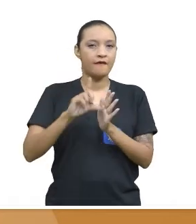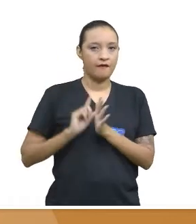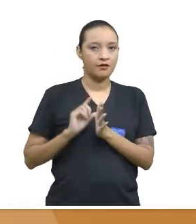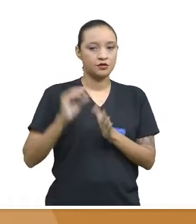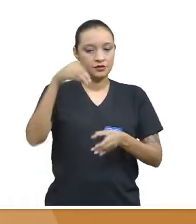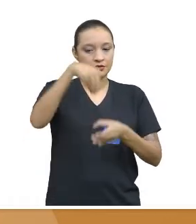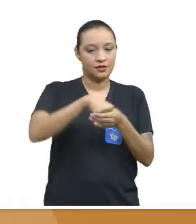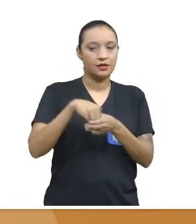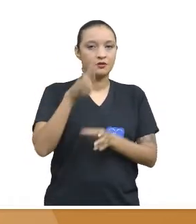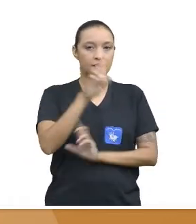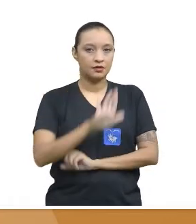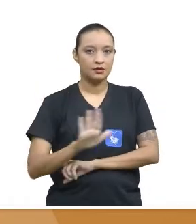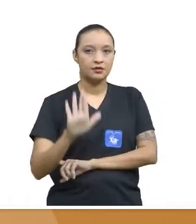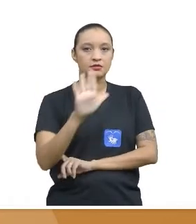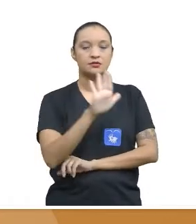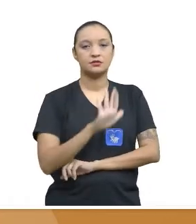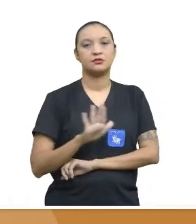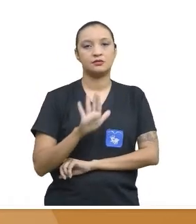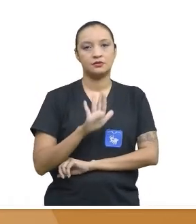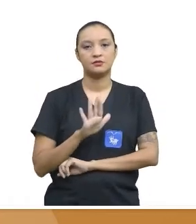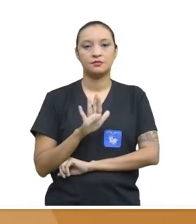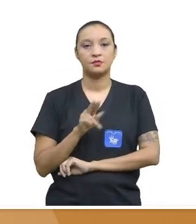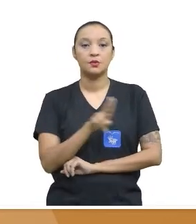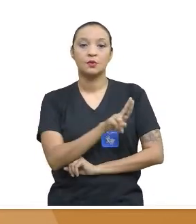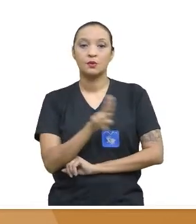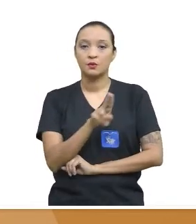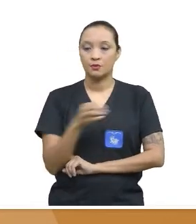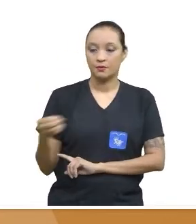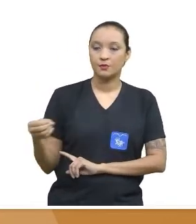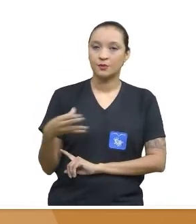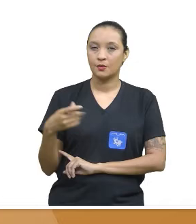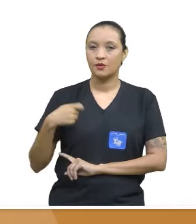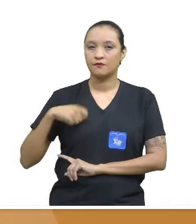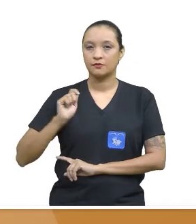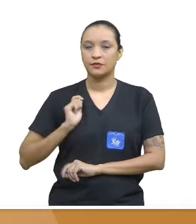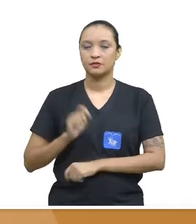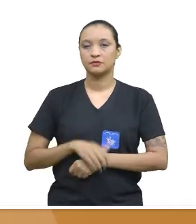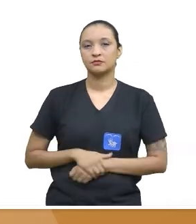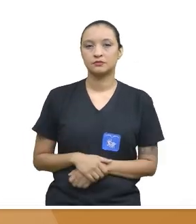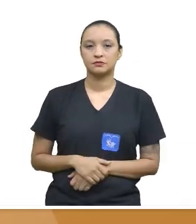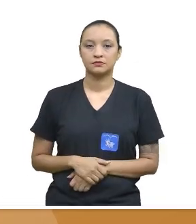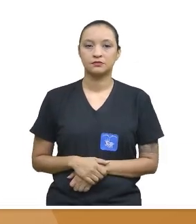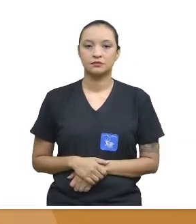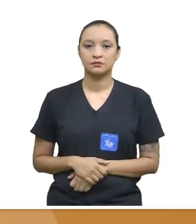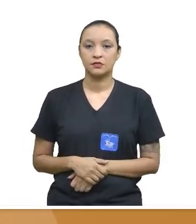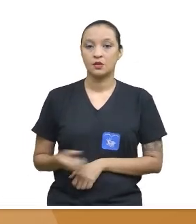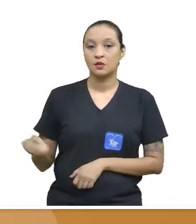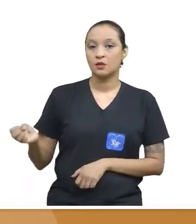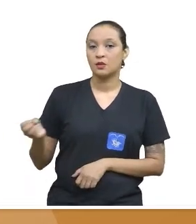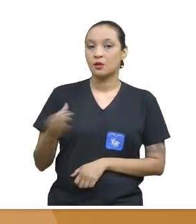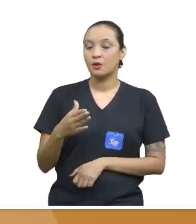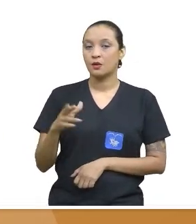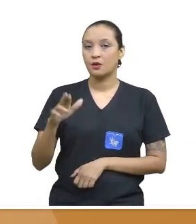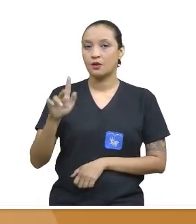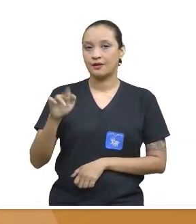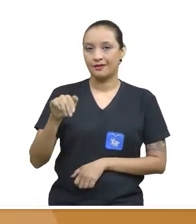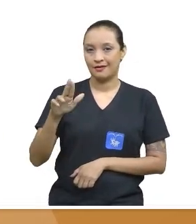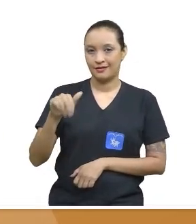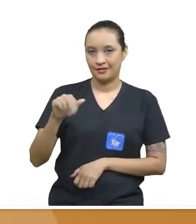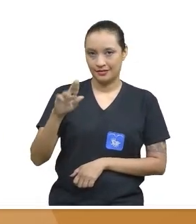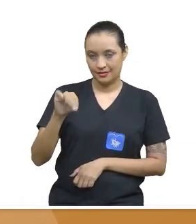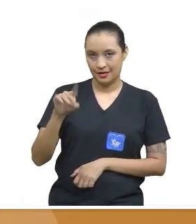essa região, essa unidade administrativa chamada Nova Espanha. A Nova Granada, que era integrada